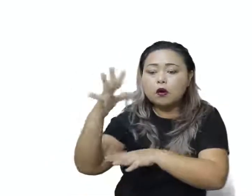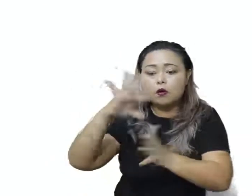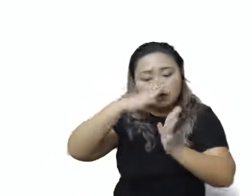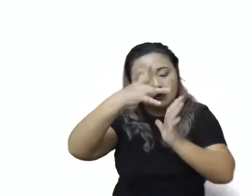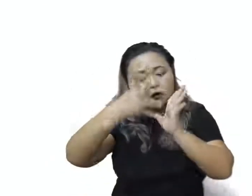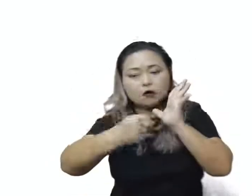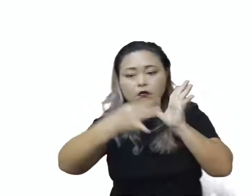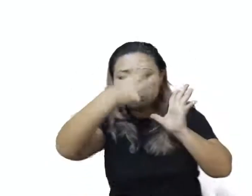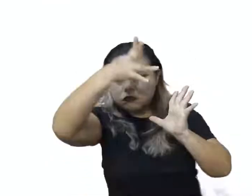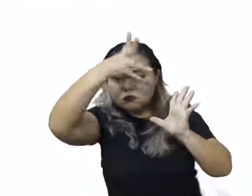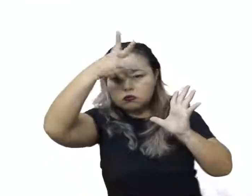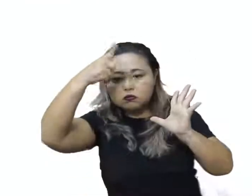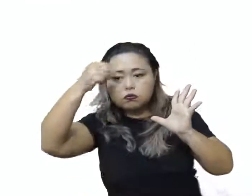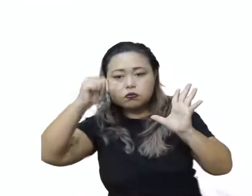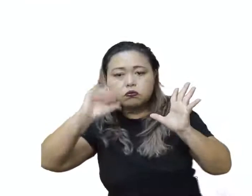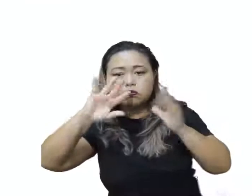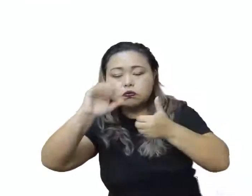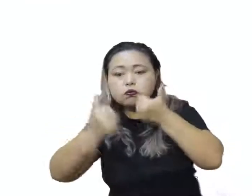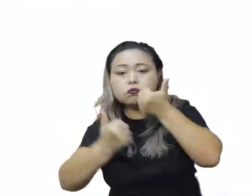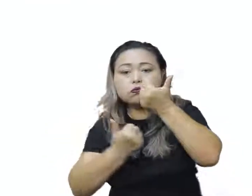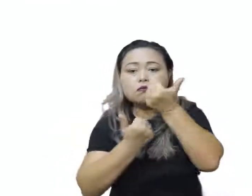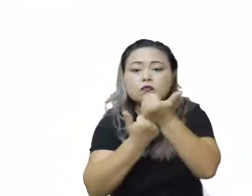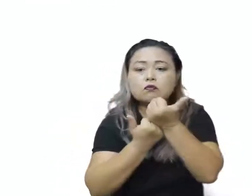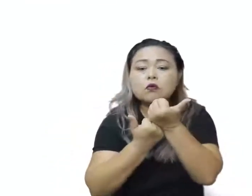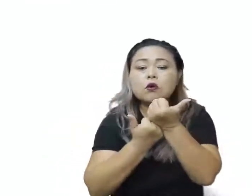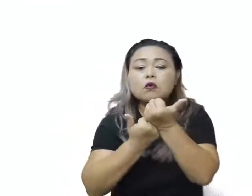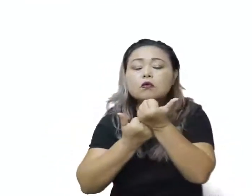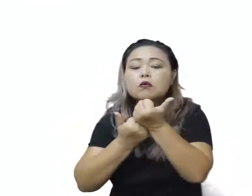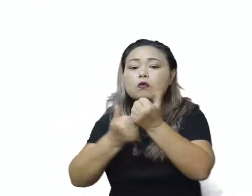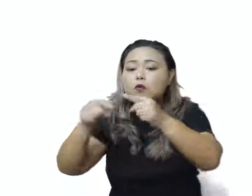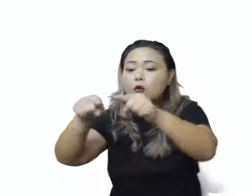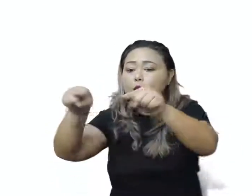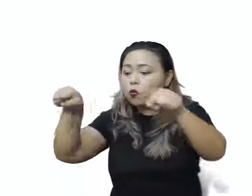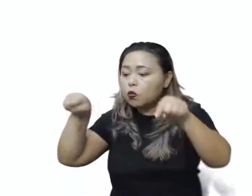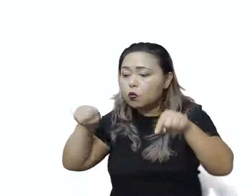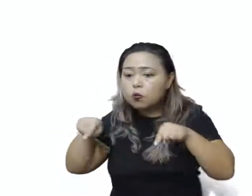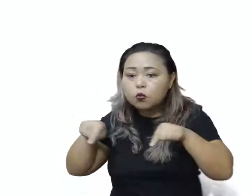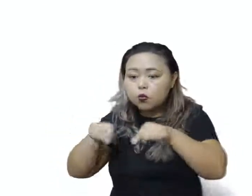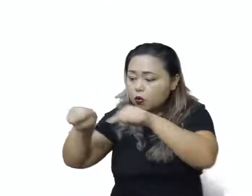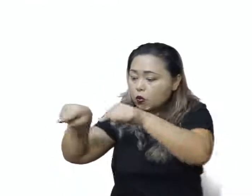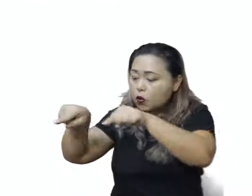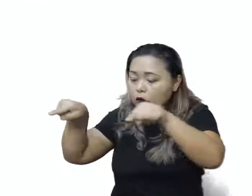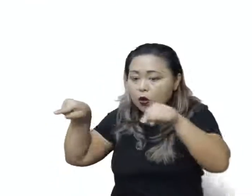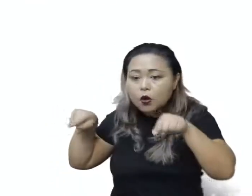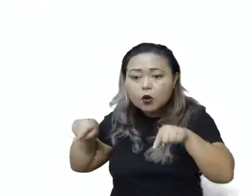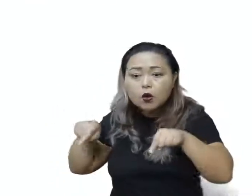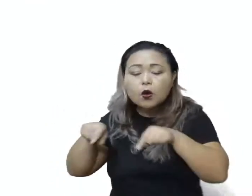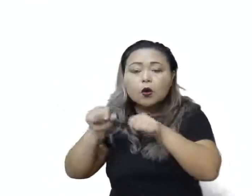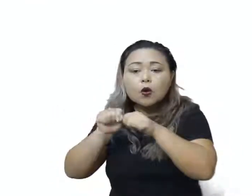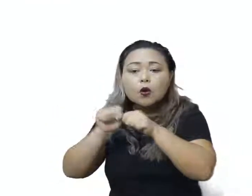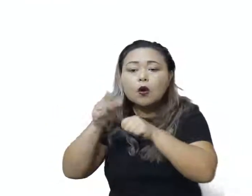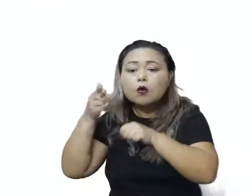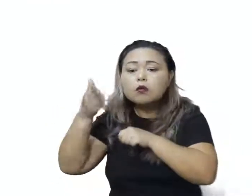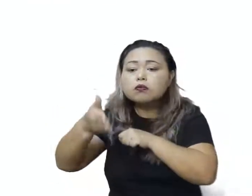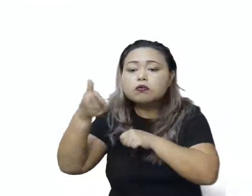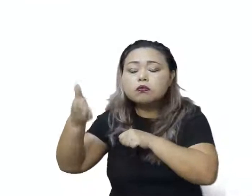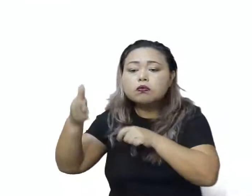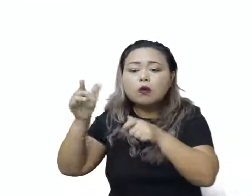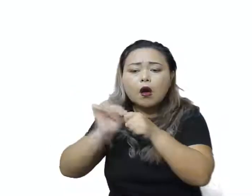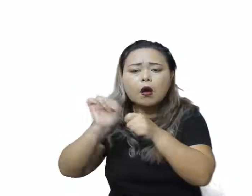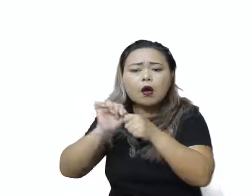Amazônia, substituição da floresta por pastos ou lavouras monocultoras. Meu filho, vai lá no